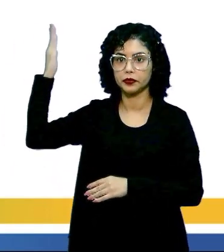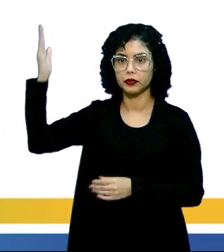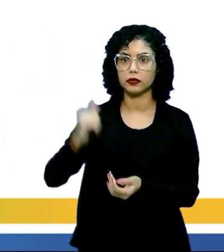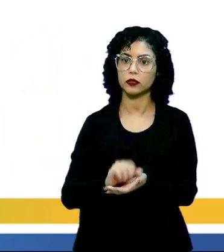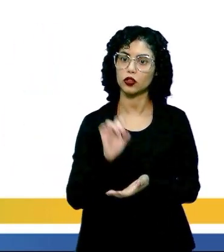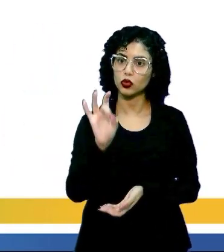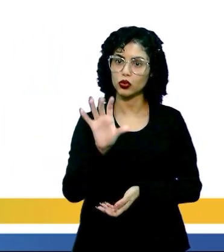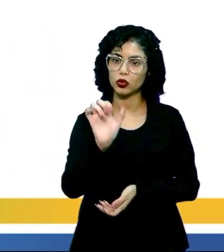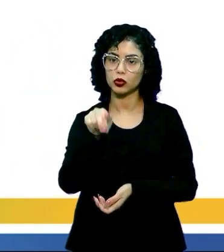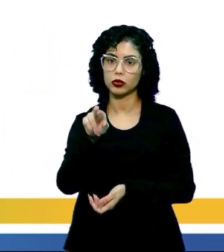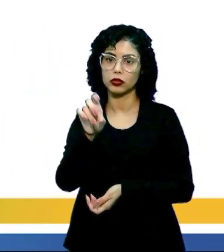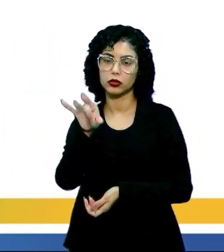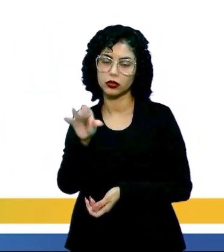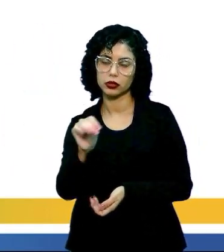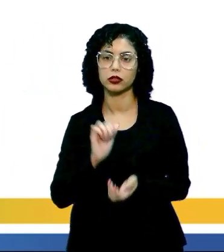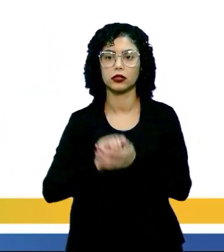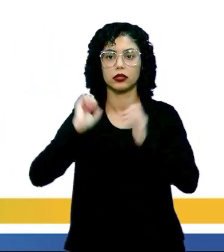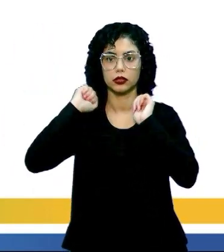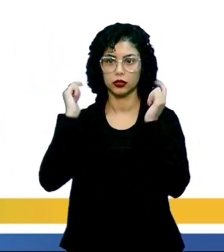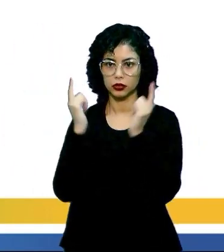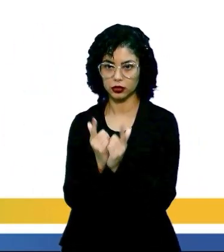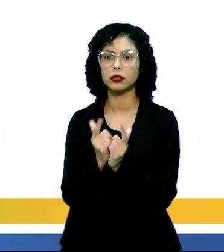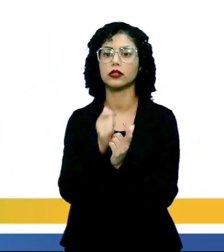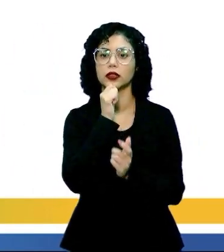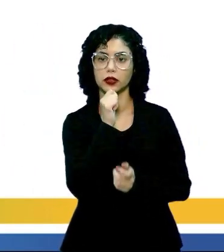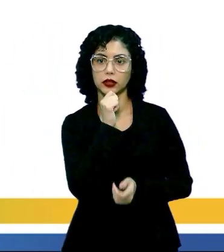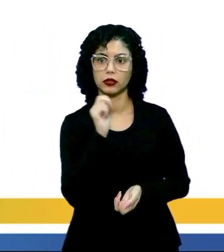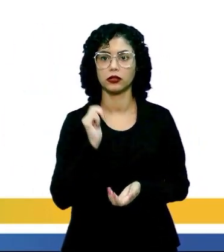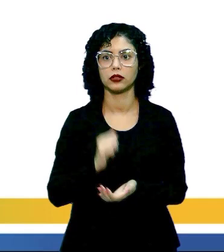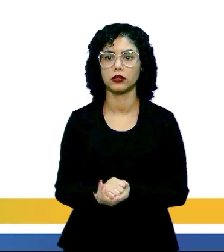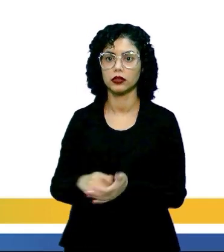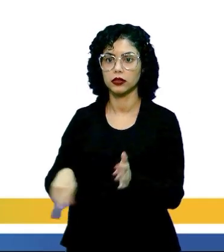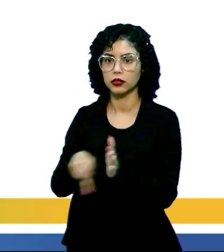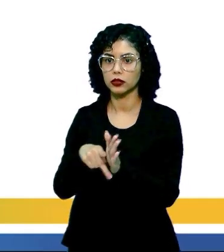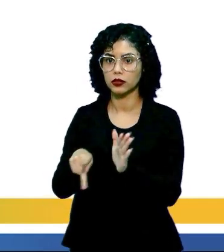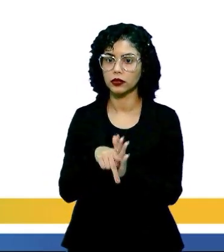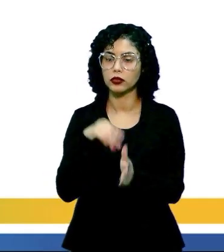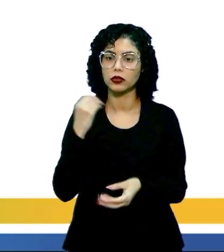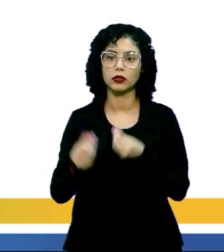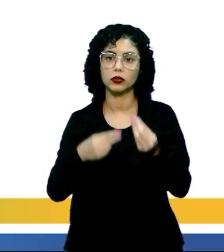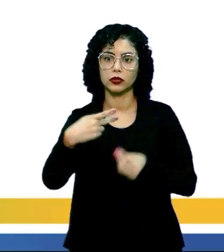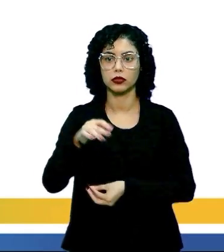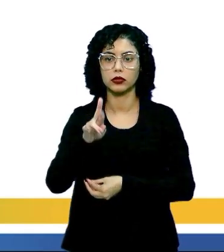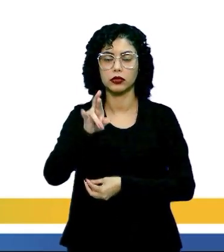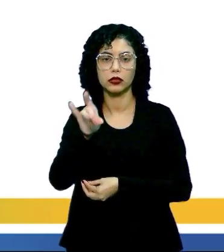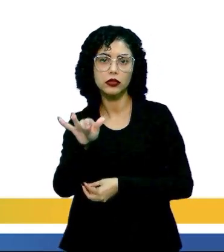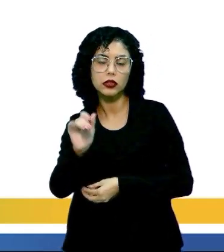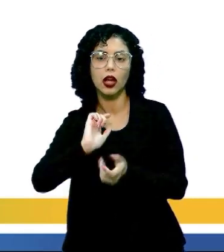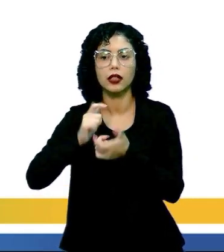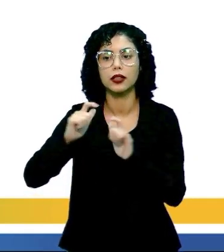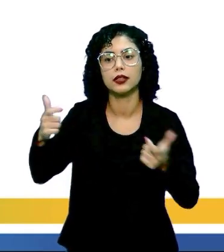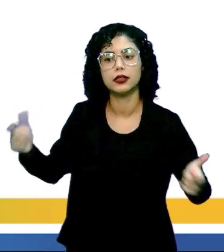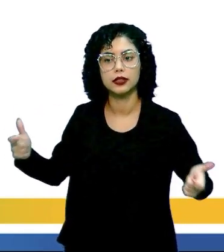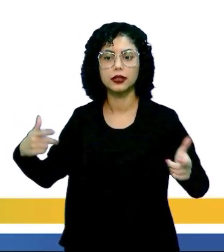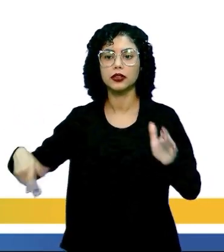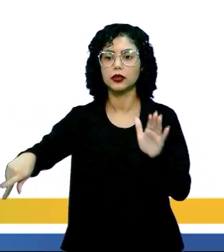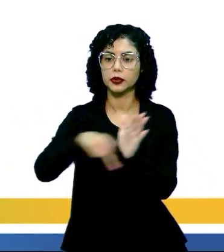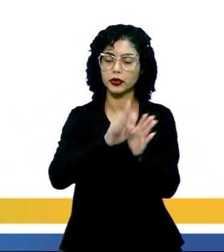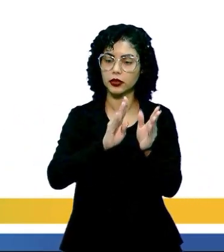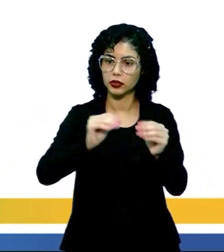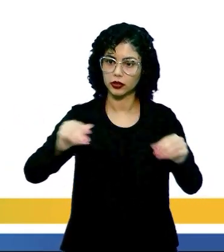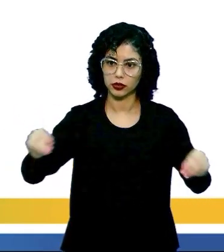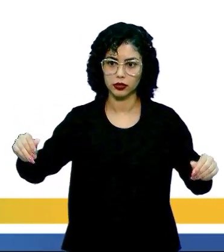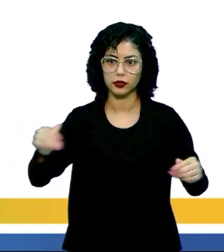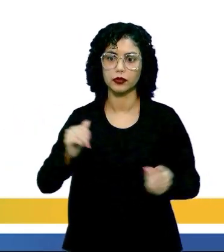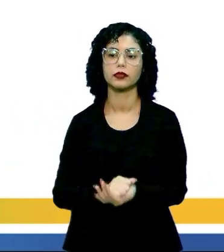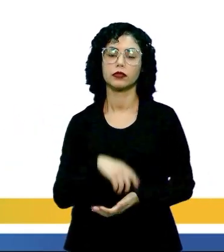só participava do Senado, né, os membros que eram conhecidos como patrícios, né, grandes proprietários de